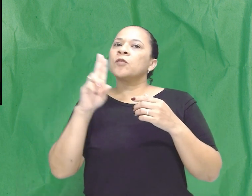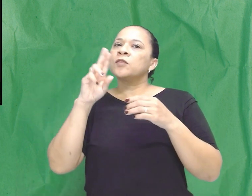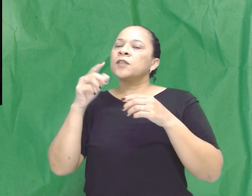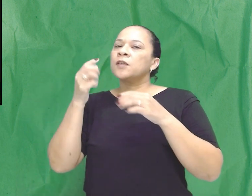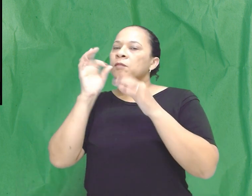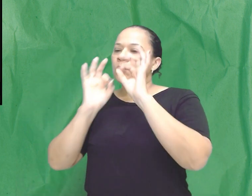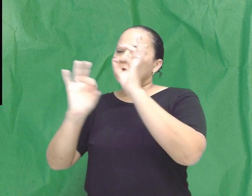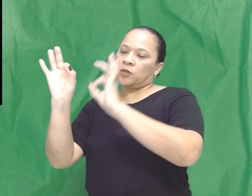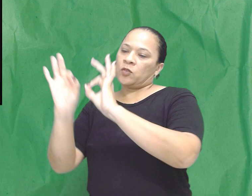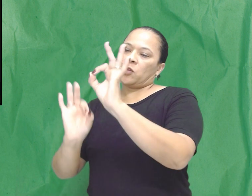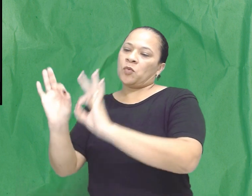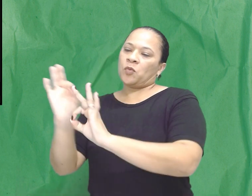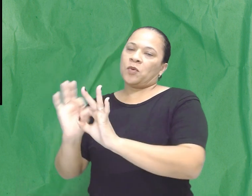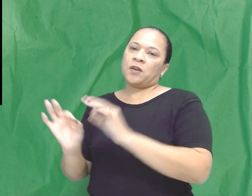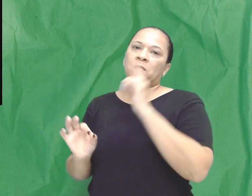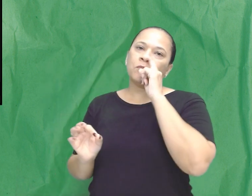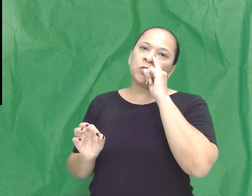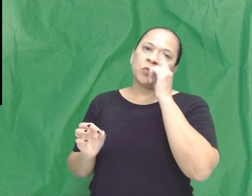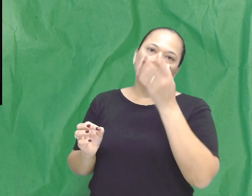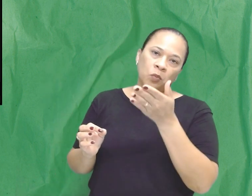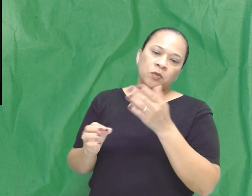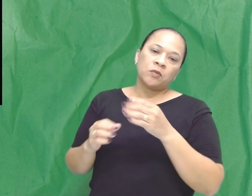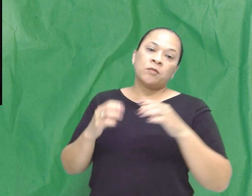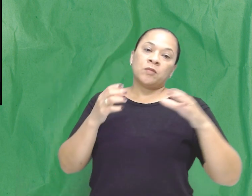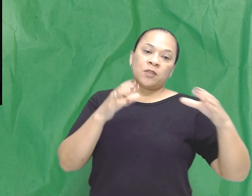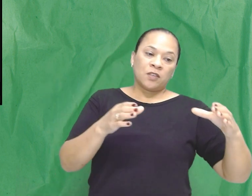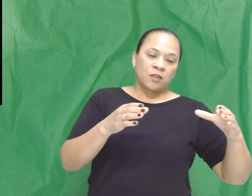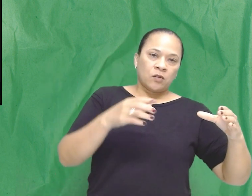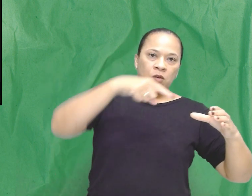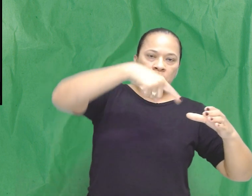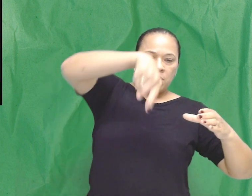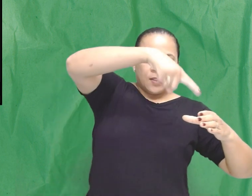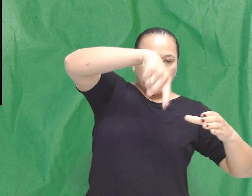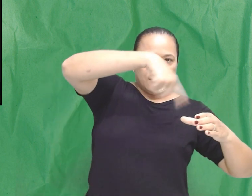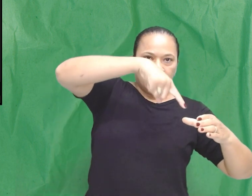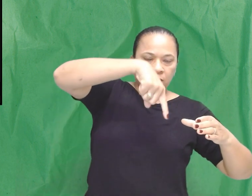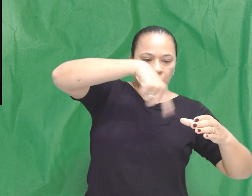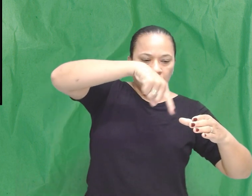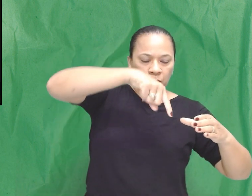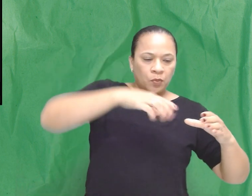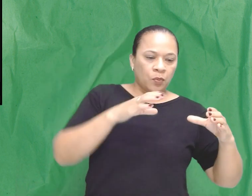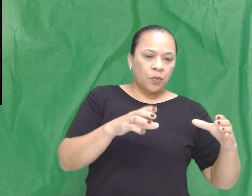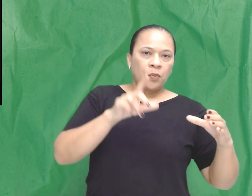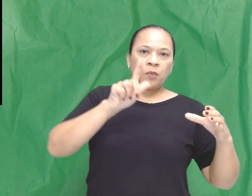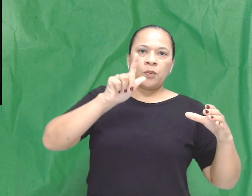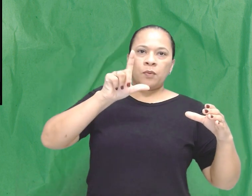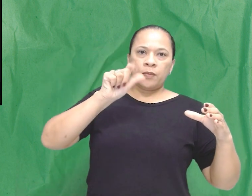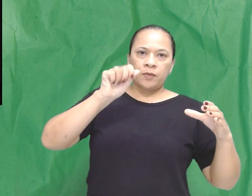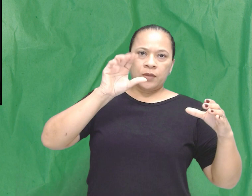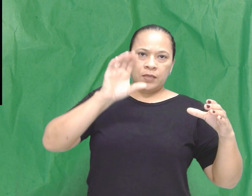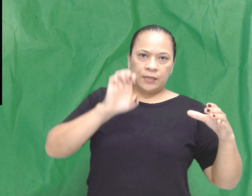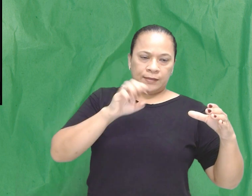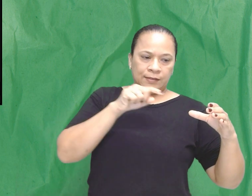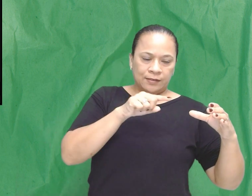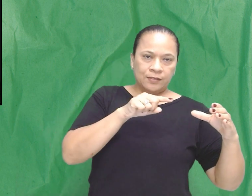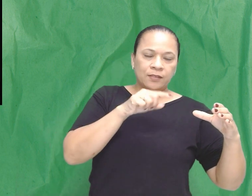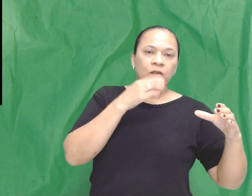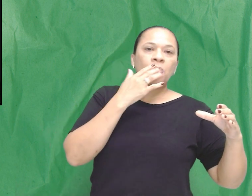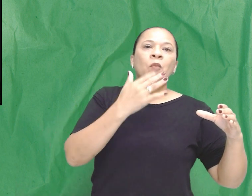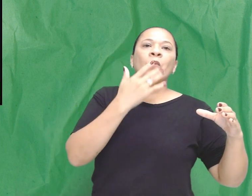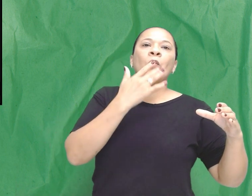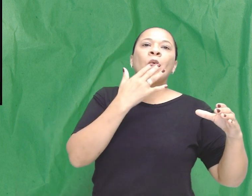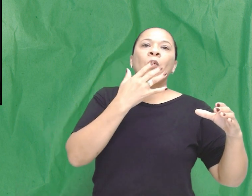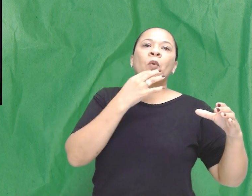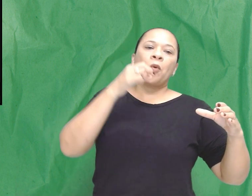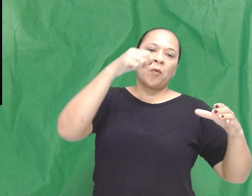definida. Por quê? Porque você vai precisar tingir o glacê. E por que a gente tinge antes de adicionar o ponto, de